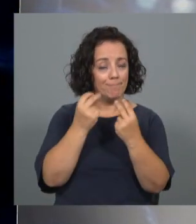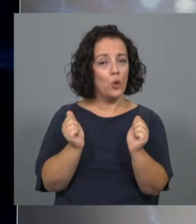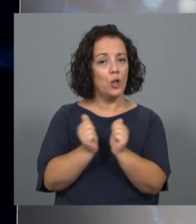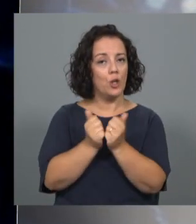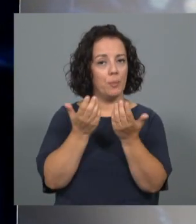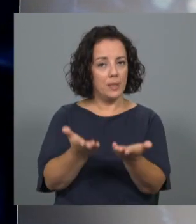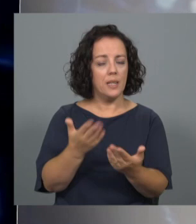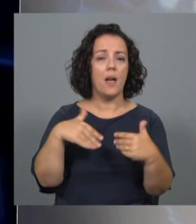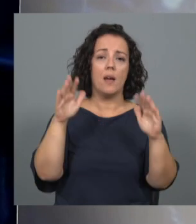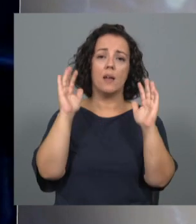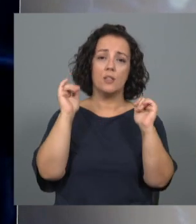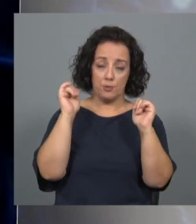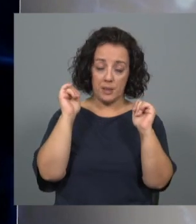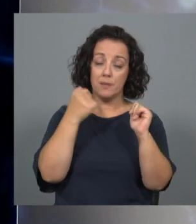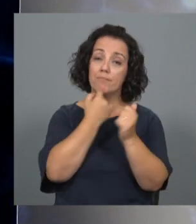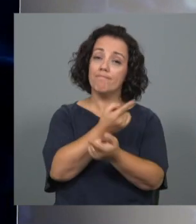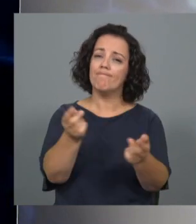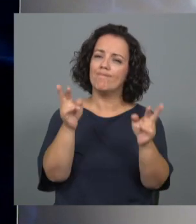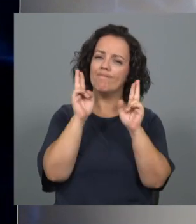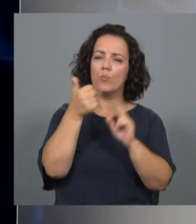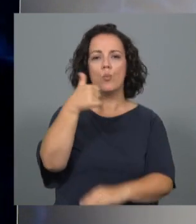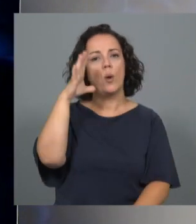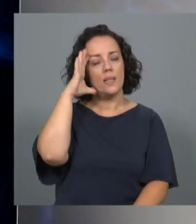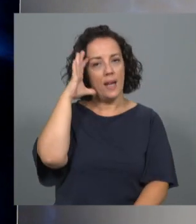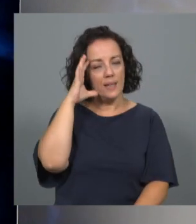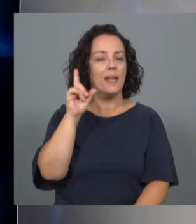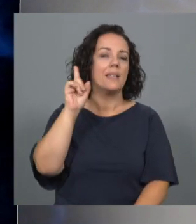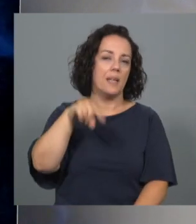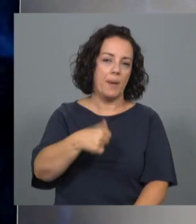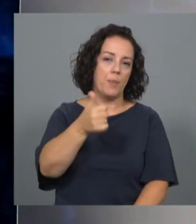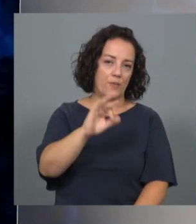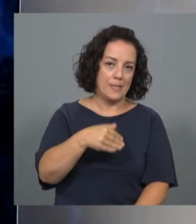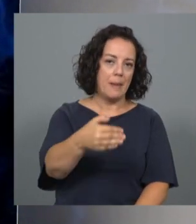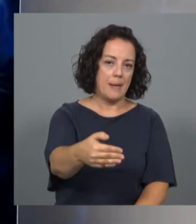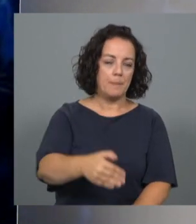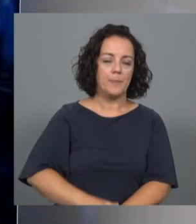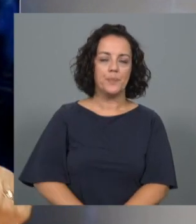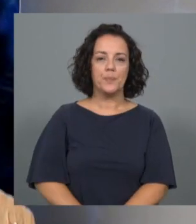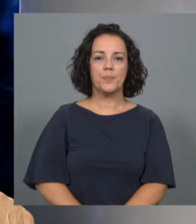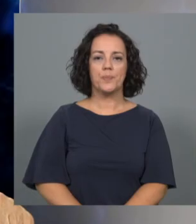despedimos-nos com o desejo de uma boa tarde e também um bom fim de semana.